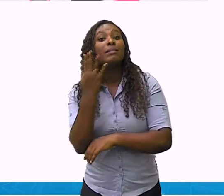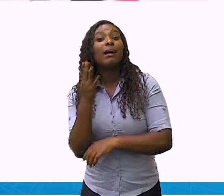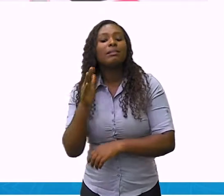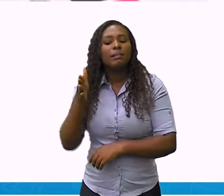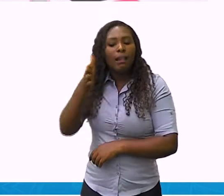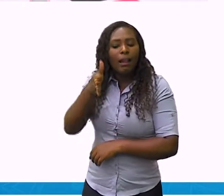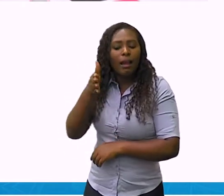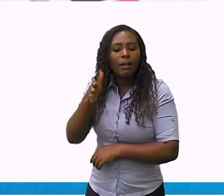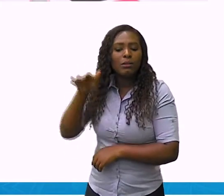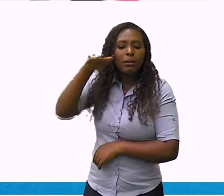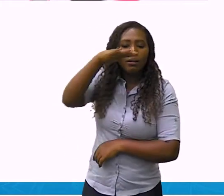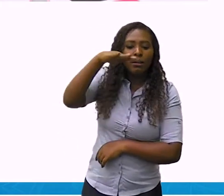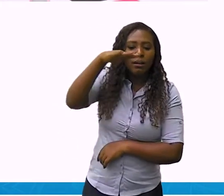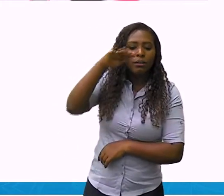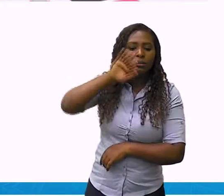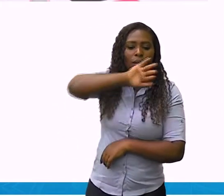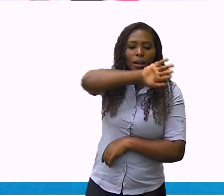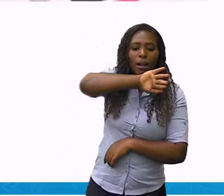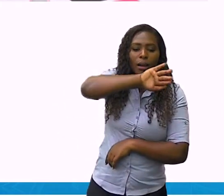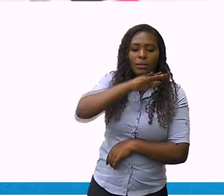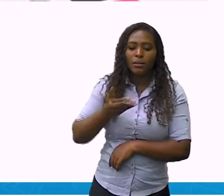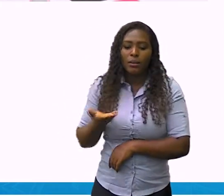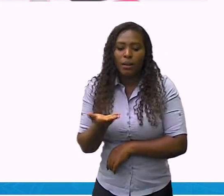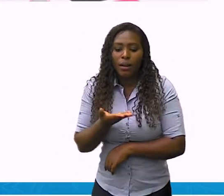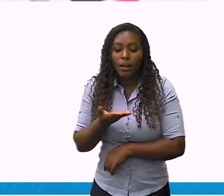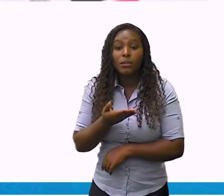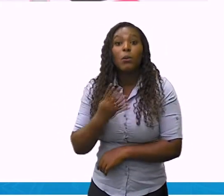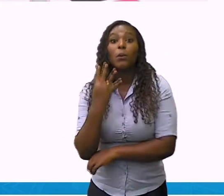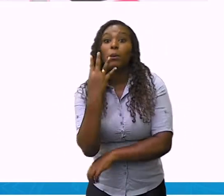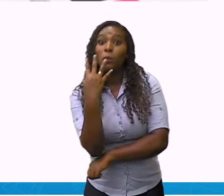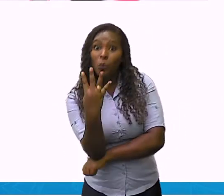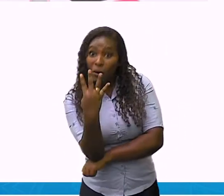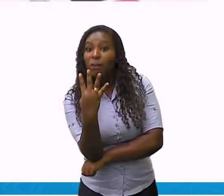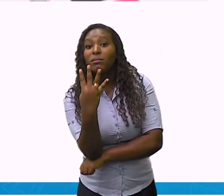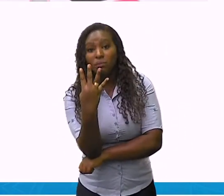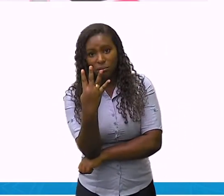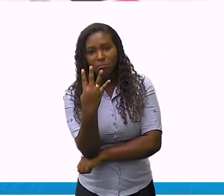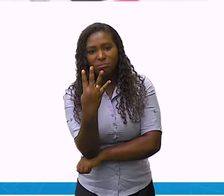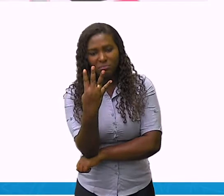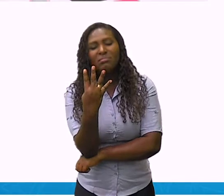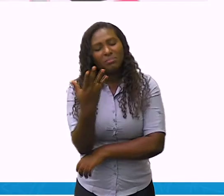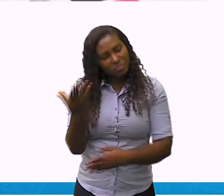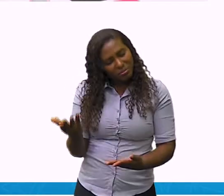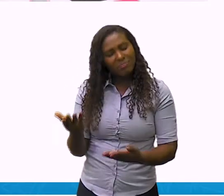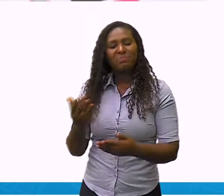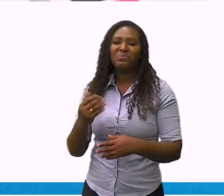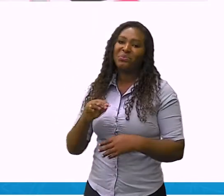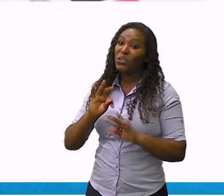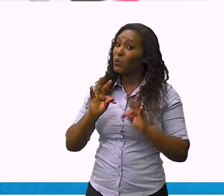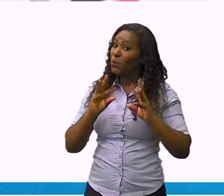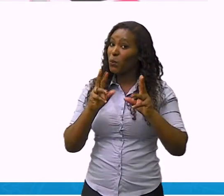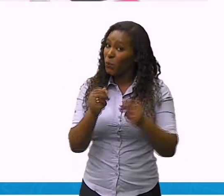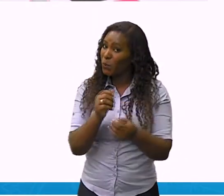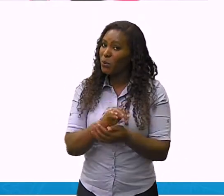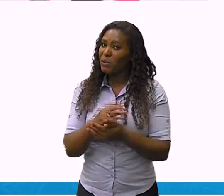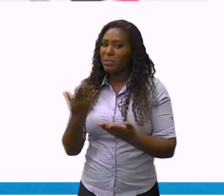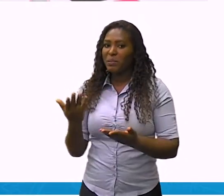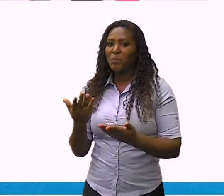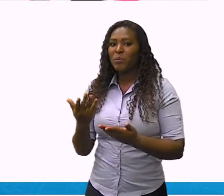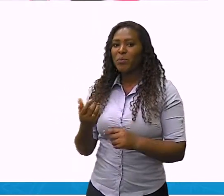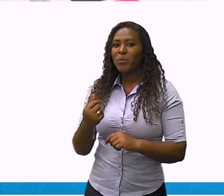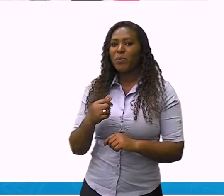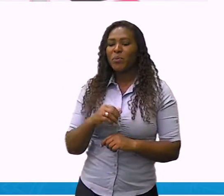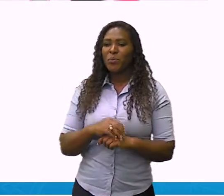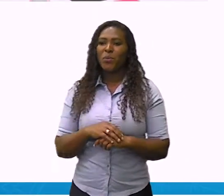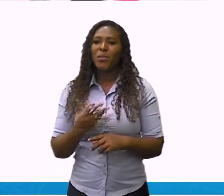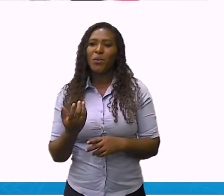lados. Todas são figuras com 4 lados, ou são quadriláteros. Eu coloquei 5 aqui, mas fui